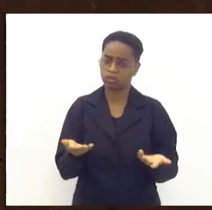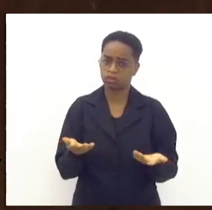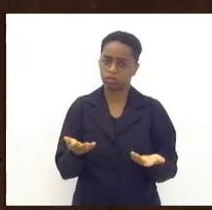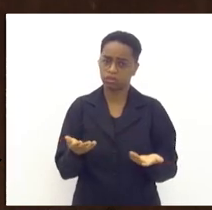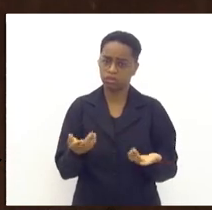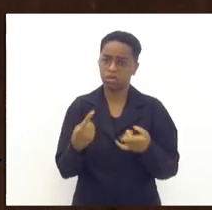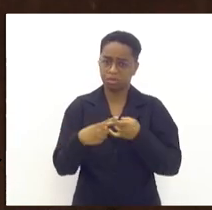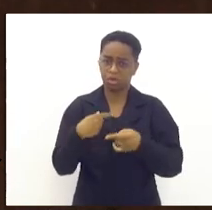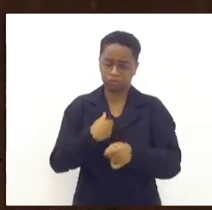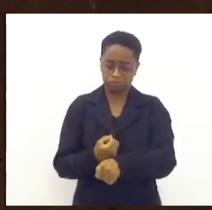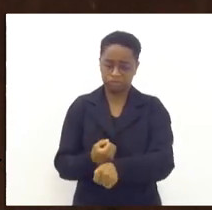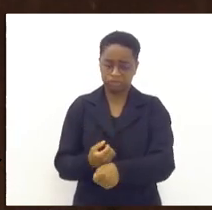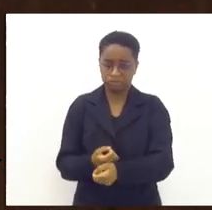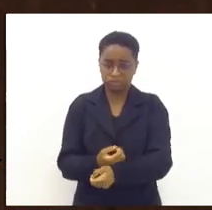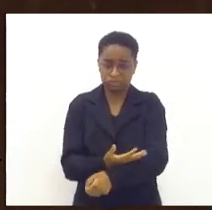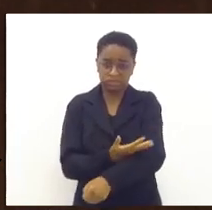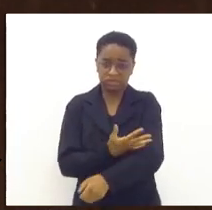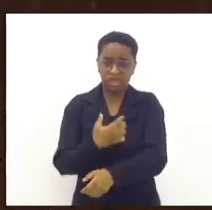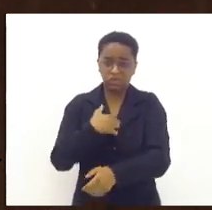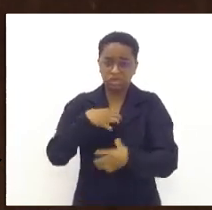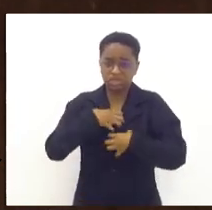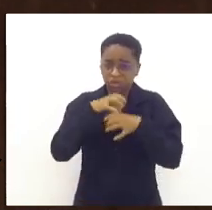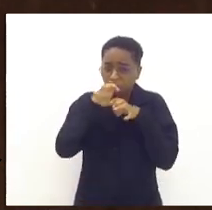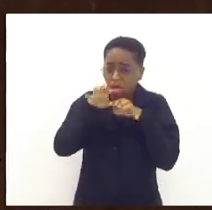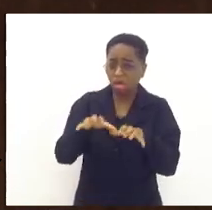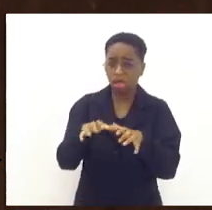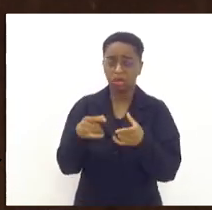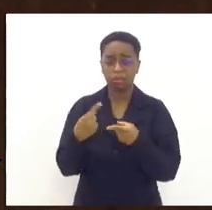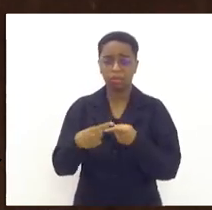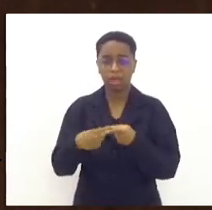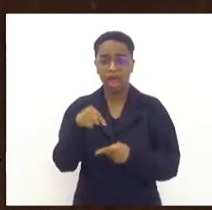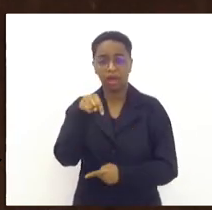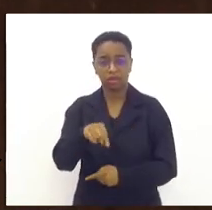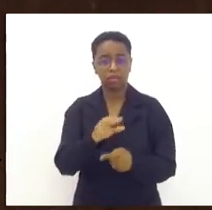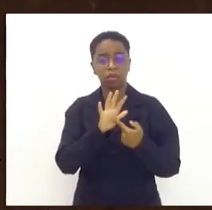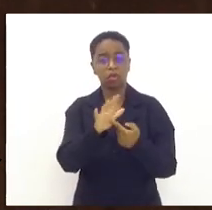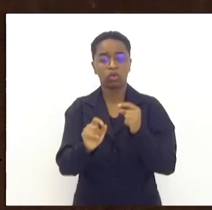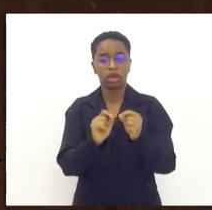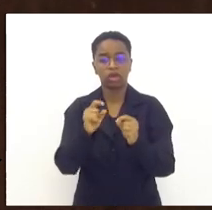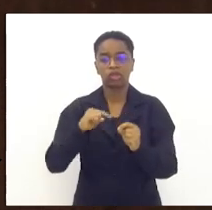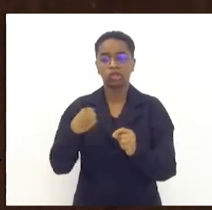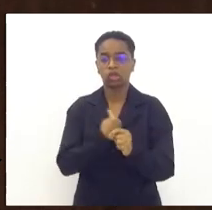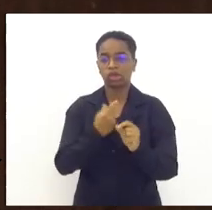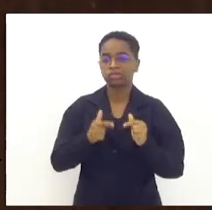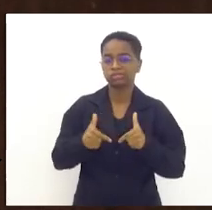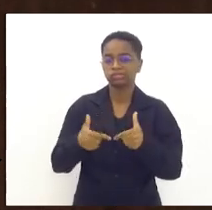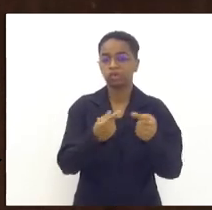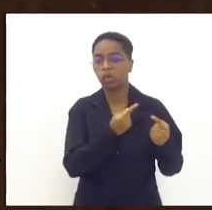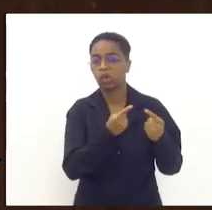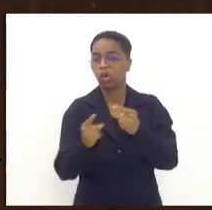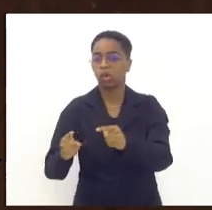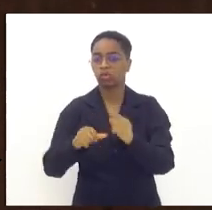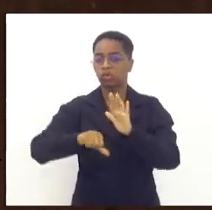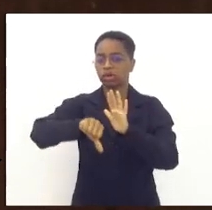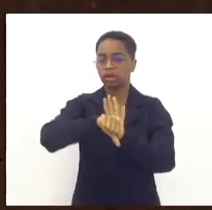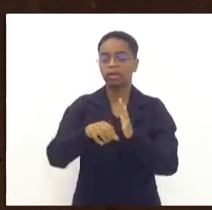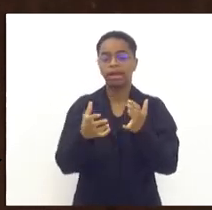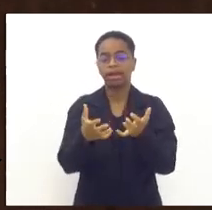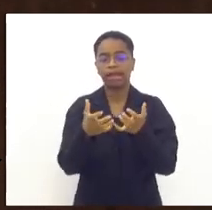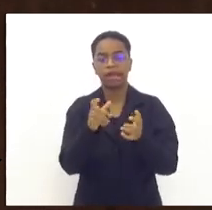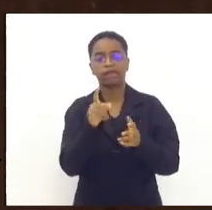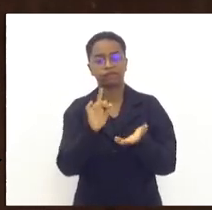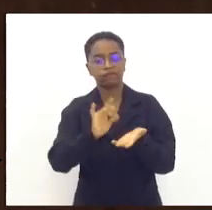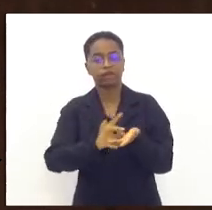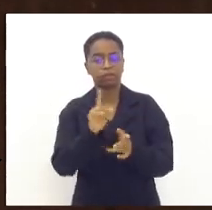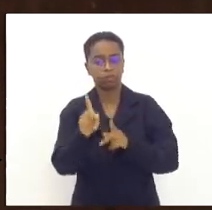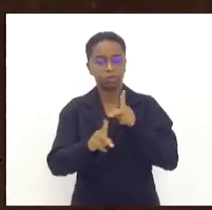Paulo, chega a me arrepiar, chega a me dar nojo. Que nós aqui no parlamento, que combatemos o crime organizado, que queremos que a população